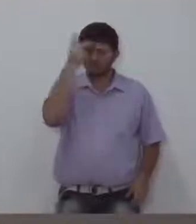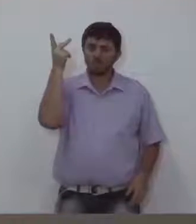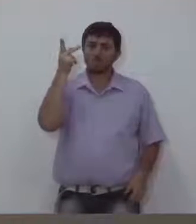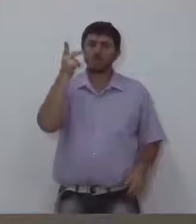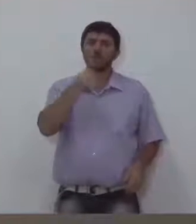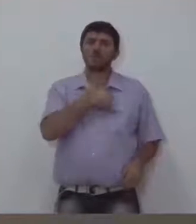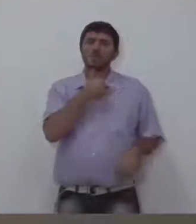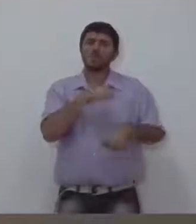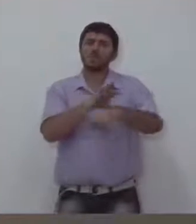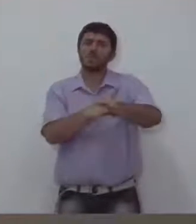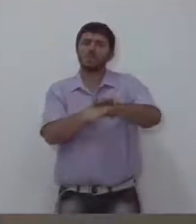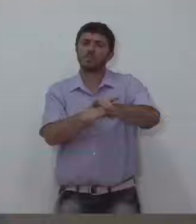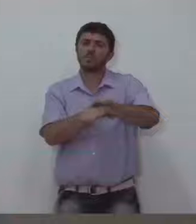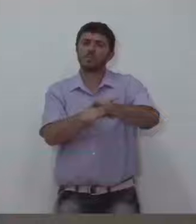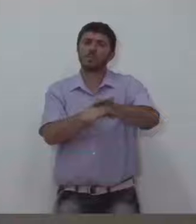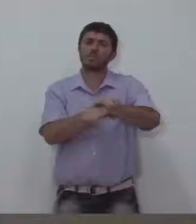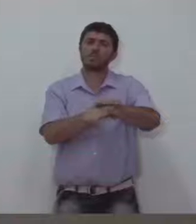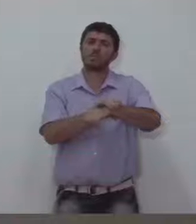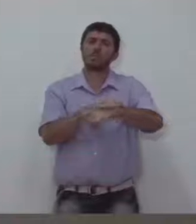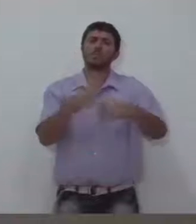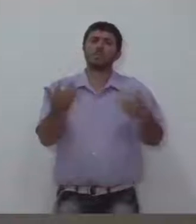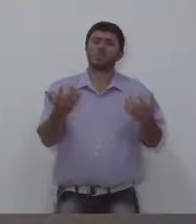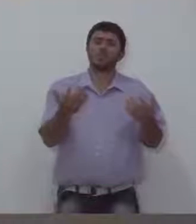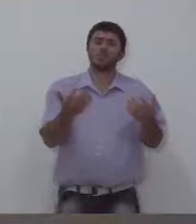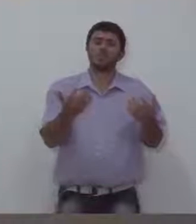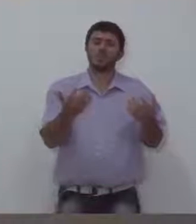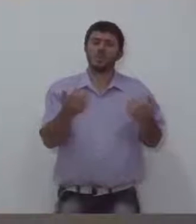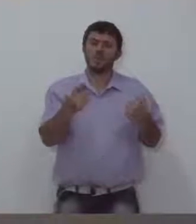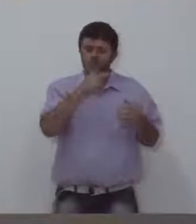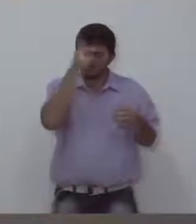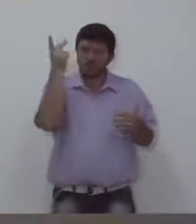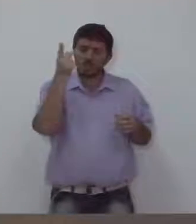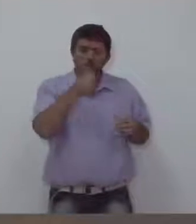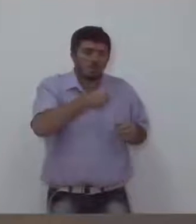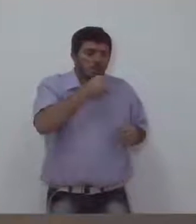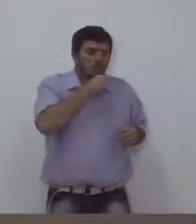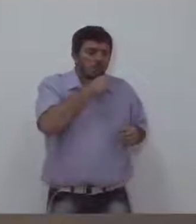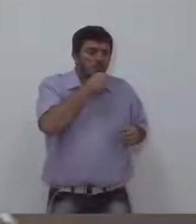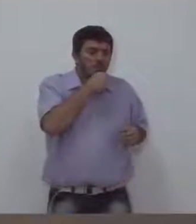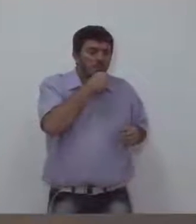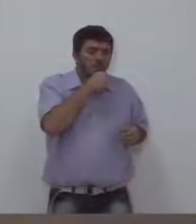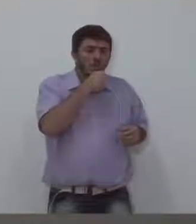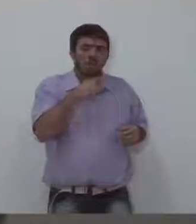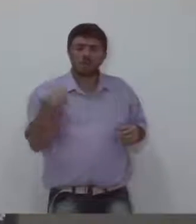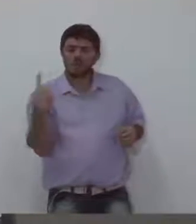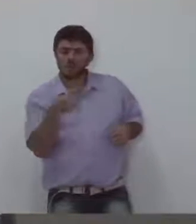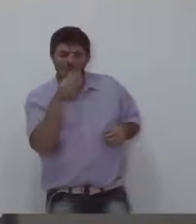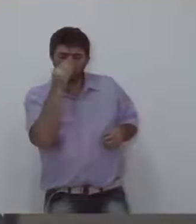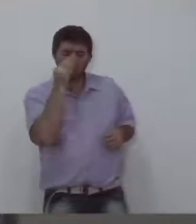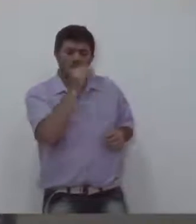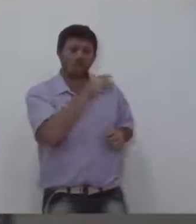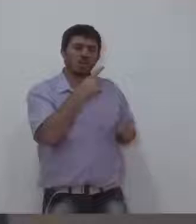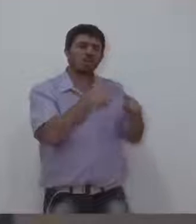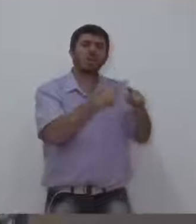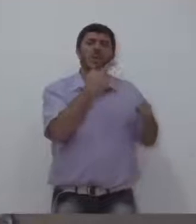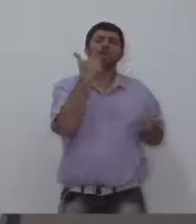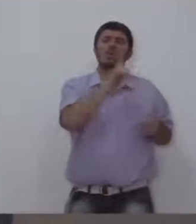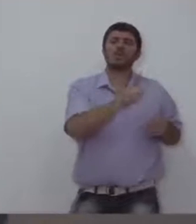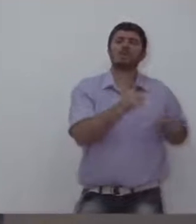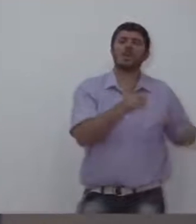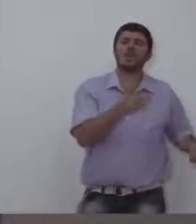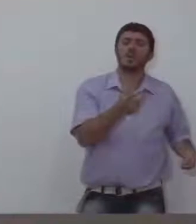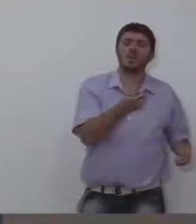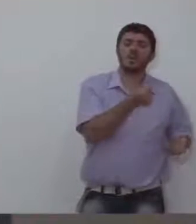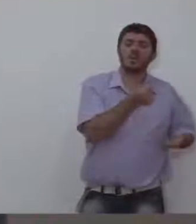desprezado quando ele não pode mais pagar aquela conta que é dele. Tem muitos casos que a gente pode até pensar numa política pública de proteção, porque